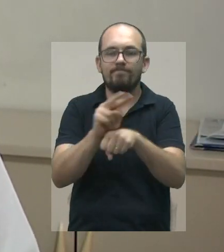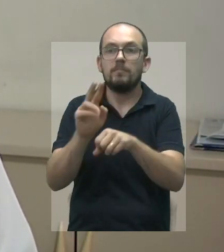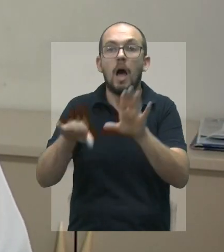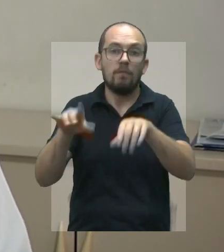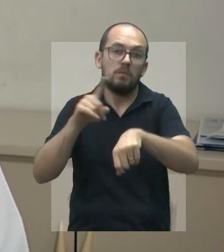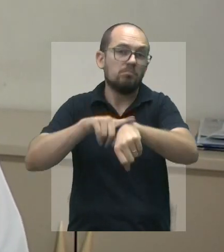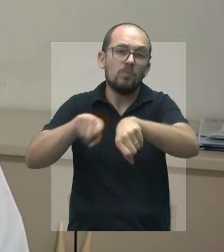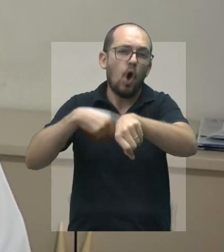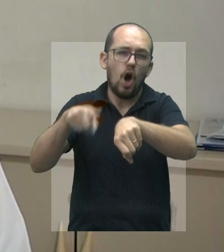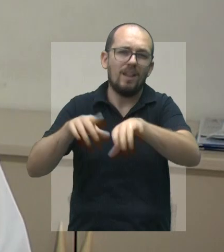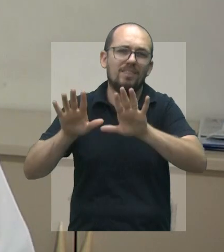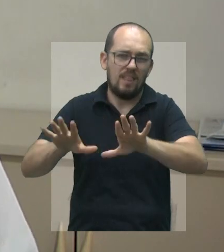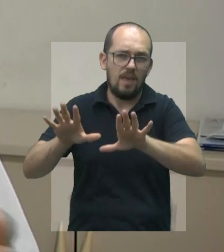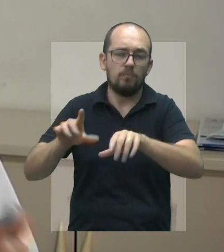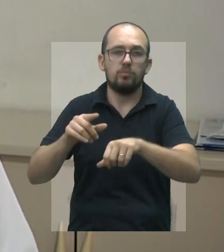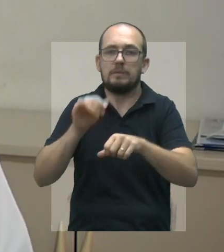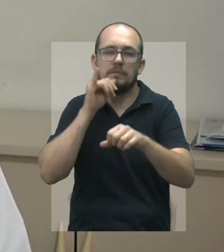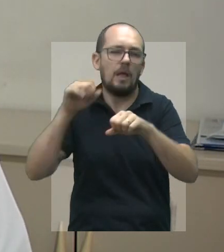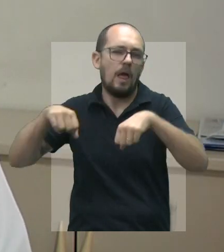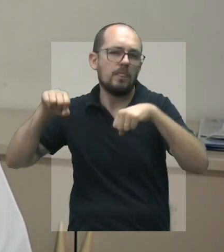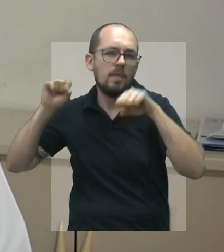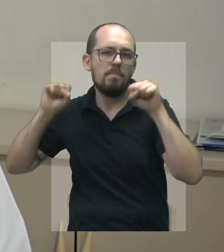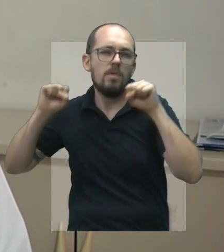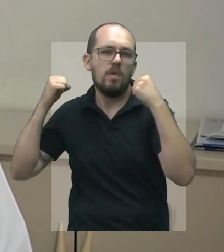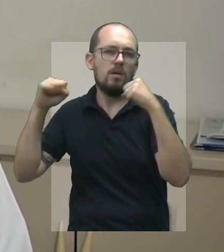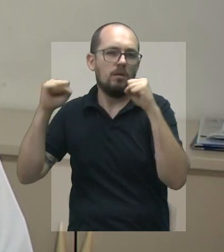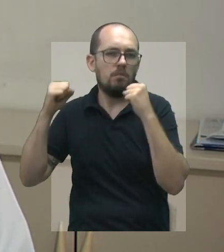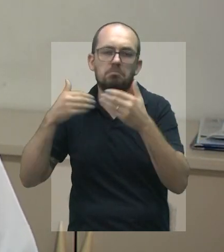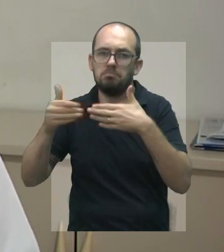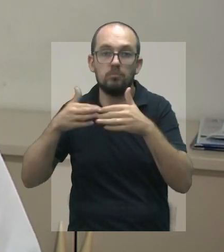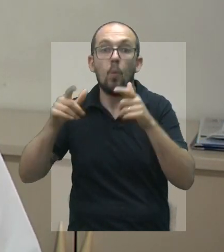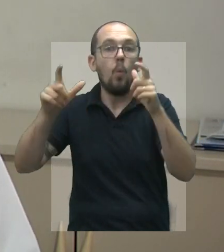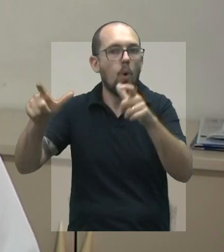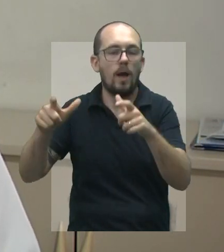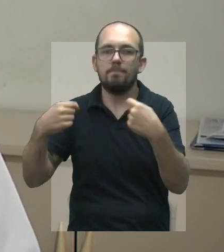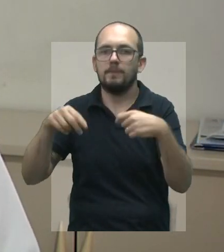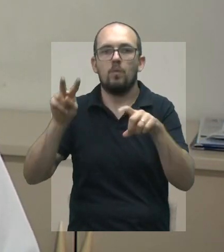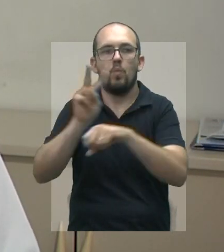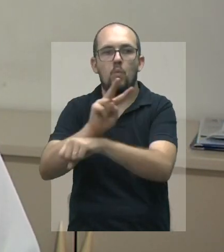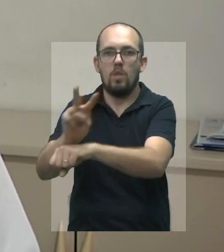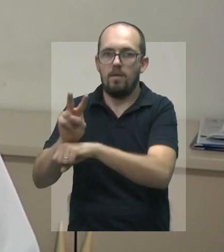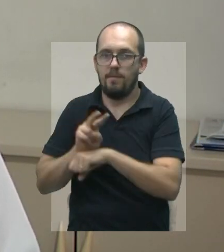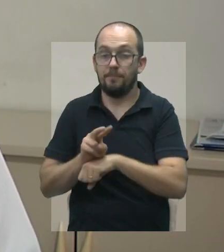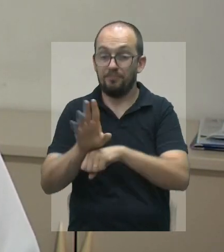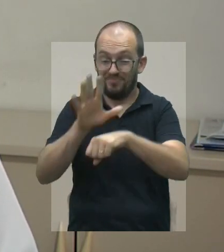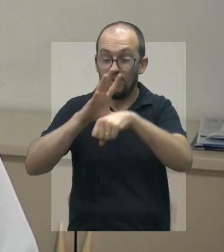academias, aonde ela permanecer durante o período do dia. É uma doença